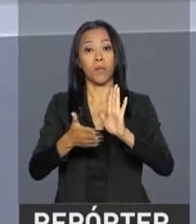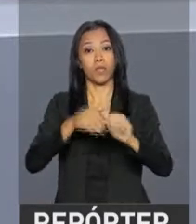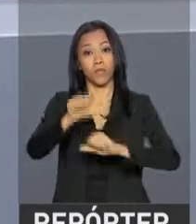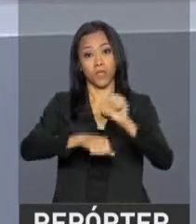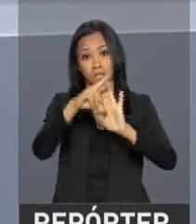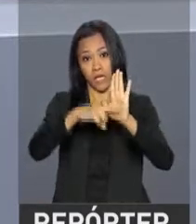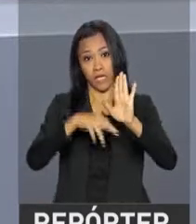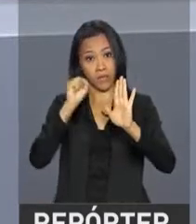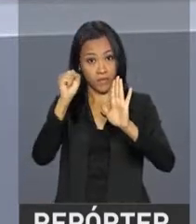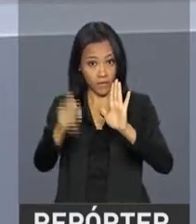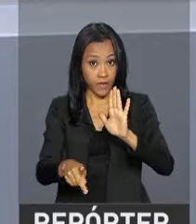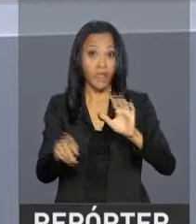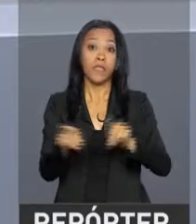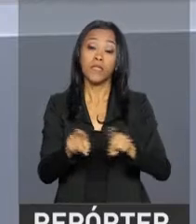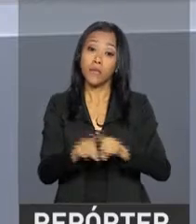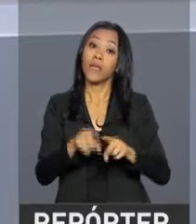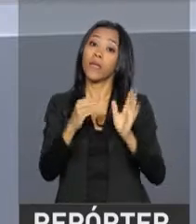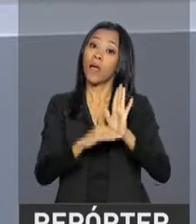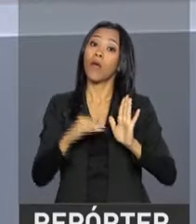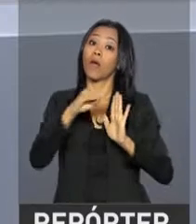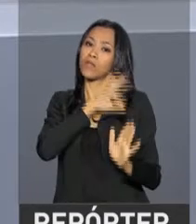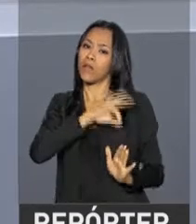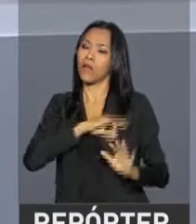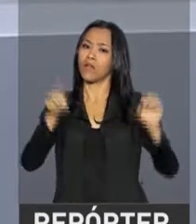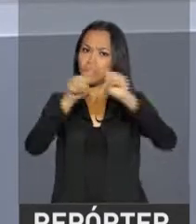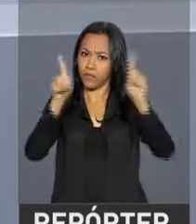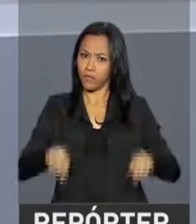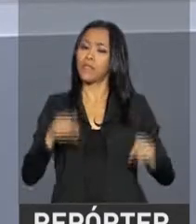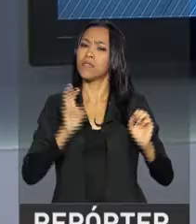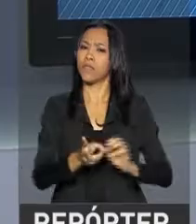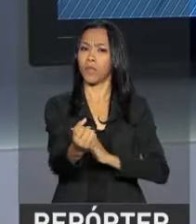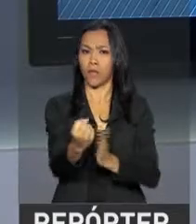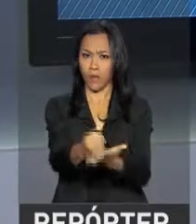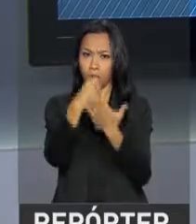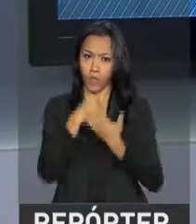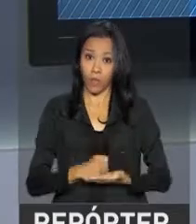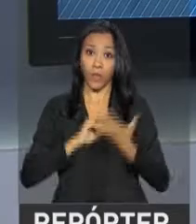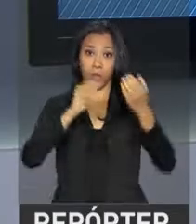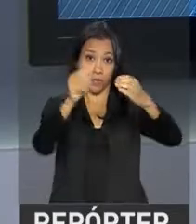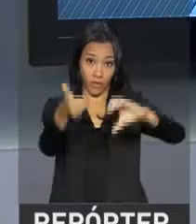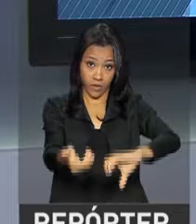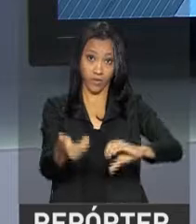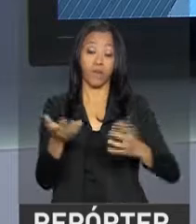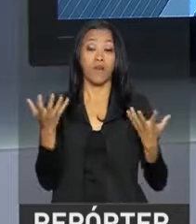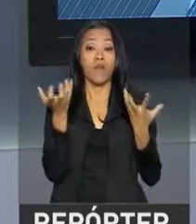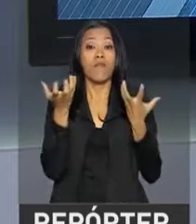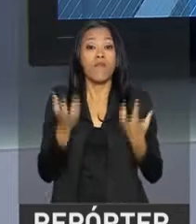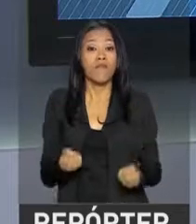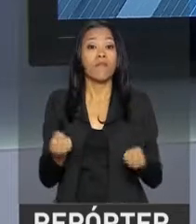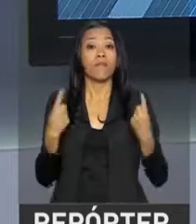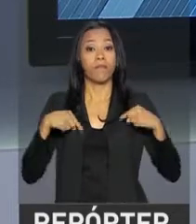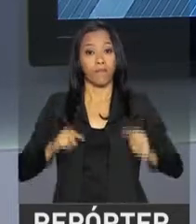dos servidores públicos. E lembra que sempre contou com o apoio do Congresso Nacional. E vamos ao Palácio do Planalto conversar